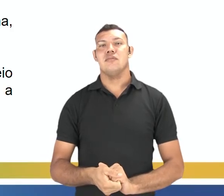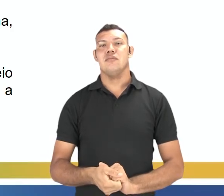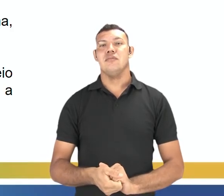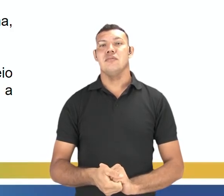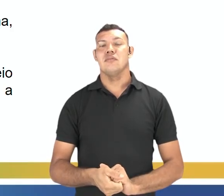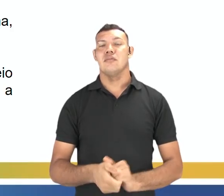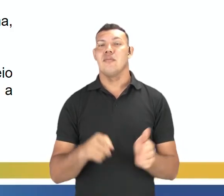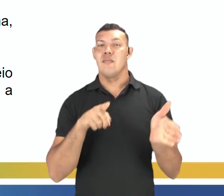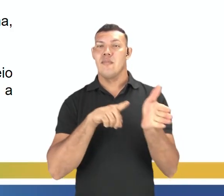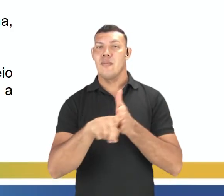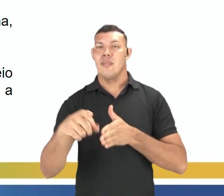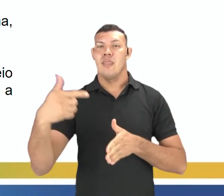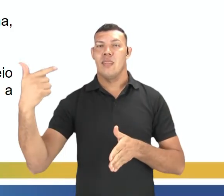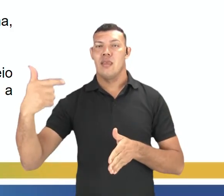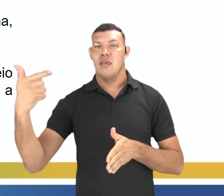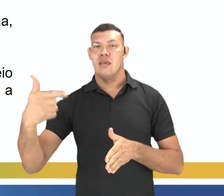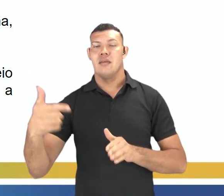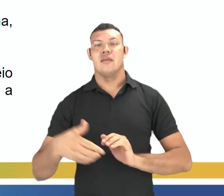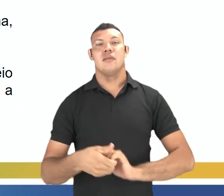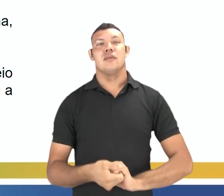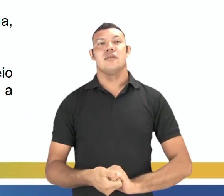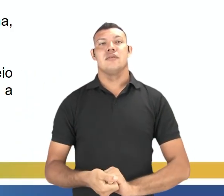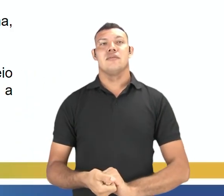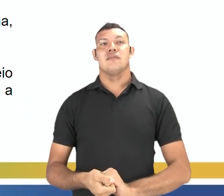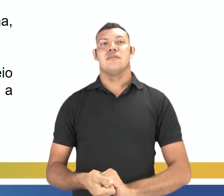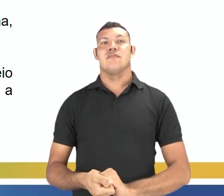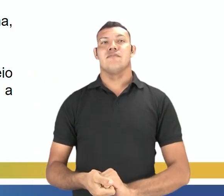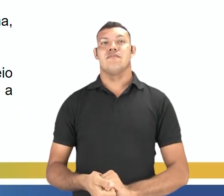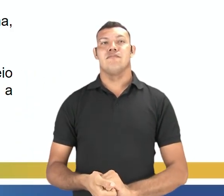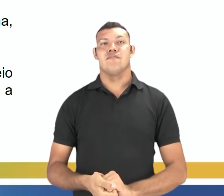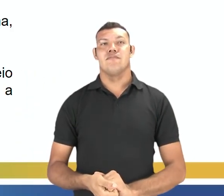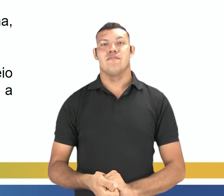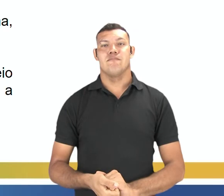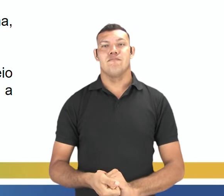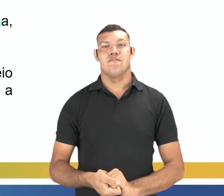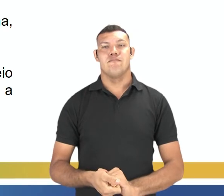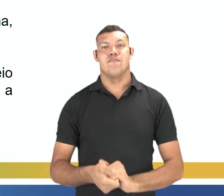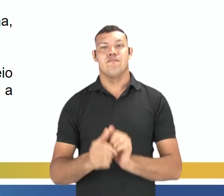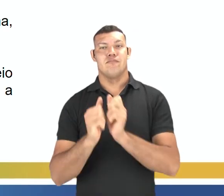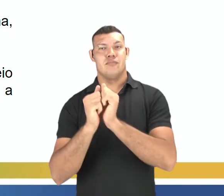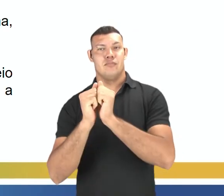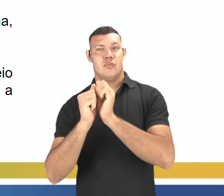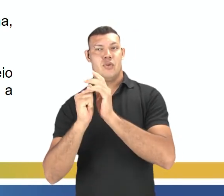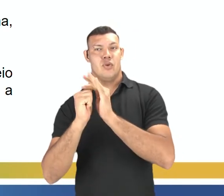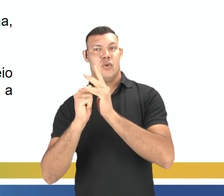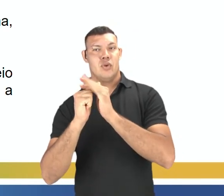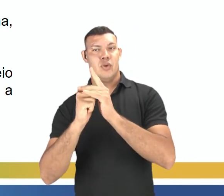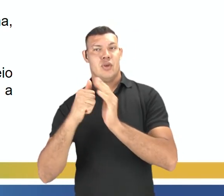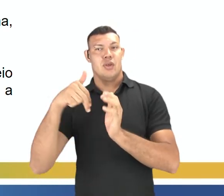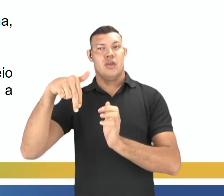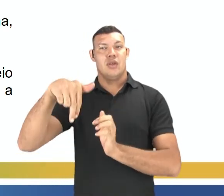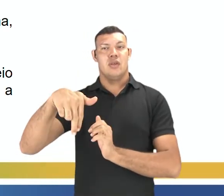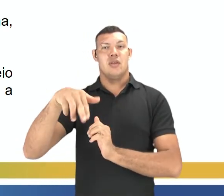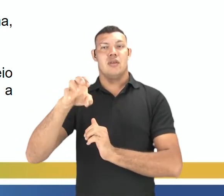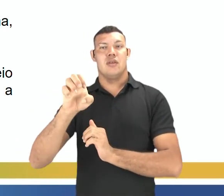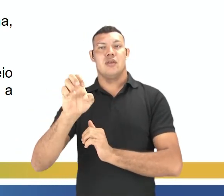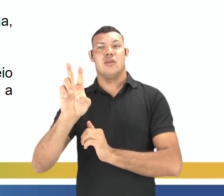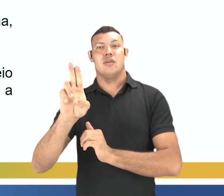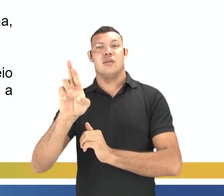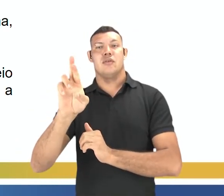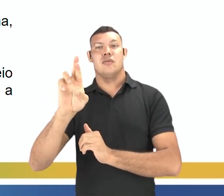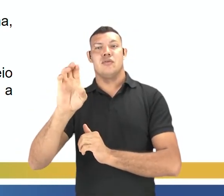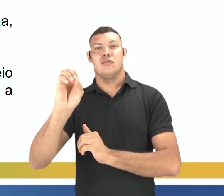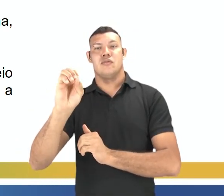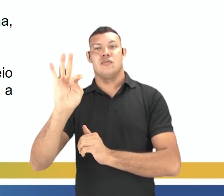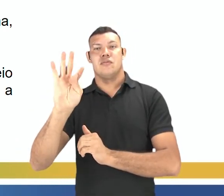Vamos à segunda atividade. A respeito dos neurotransmissores, marque a alternativa